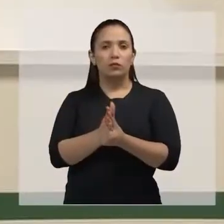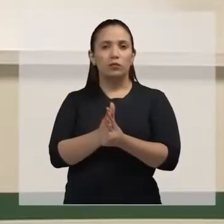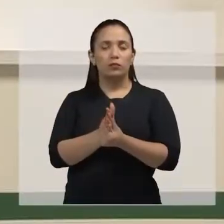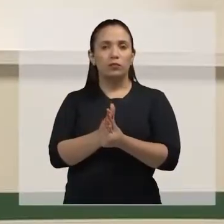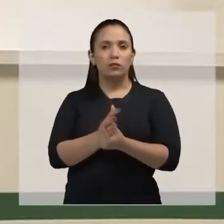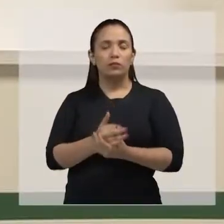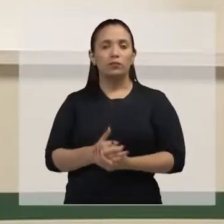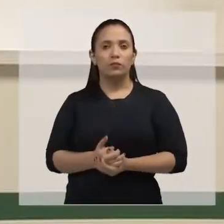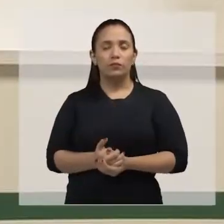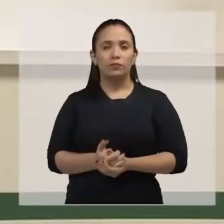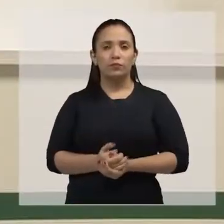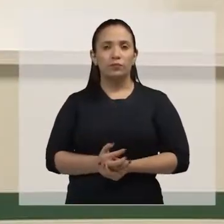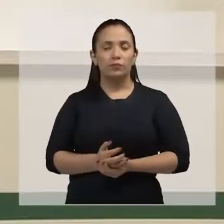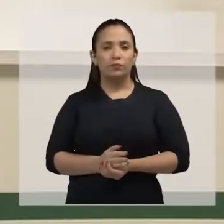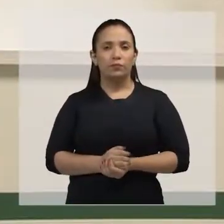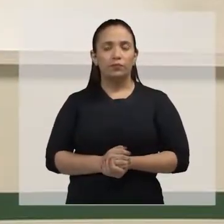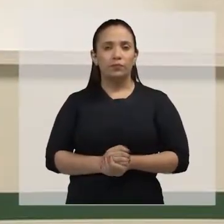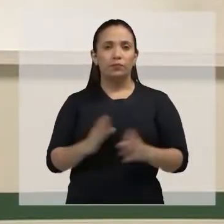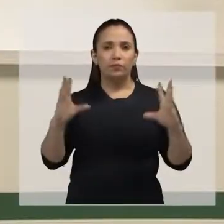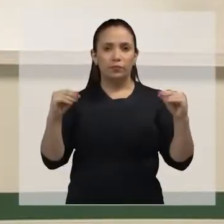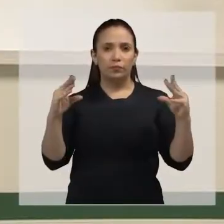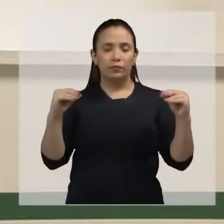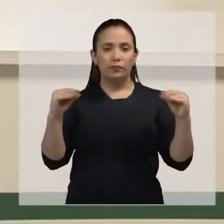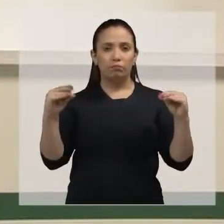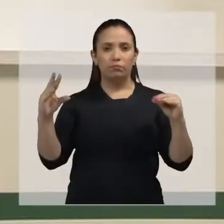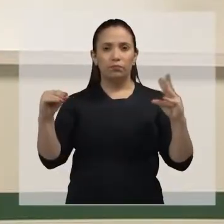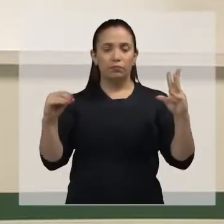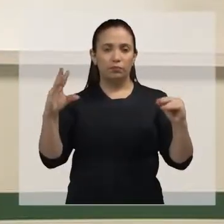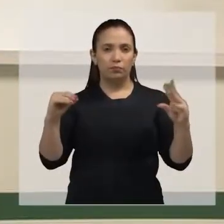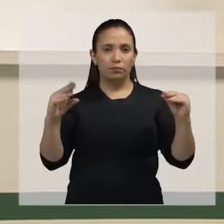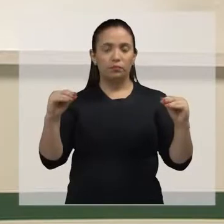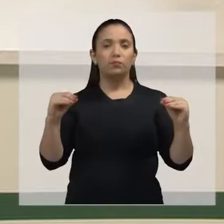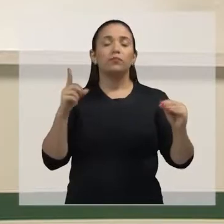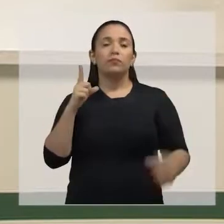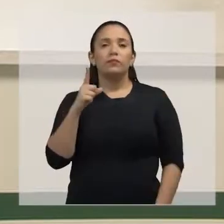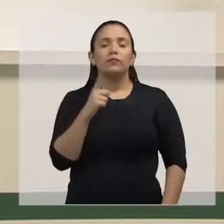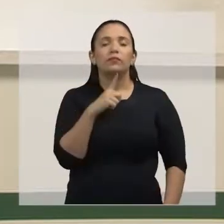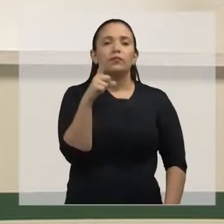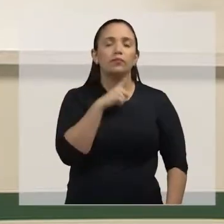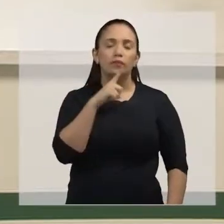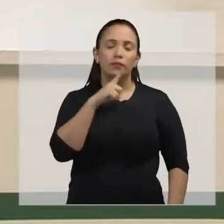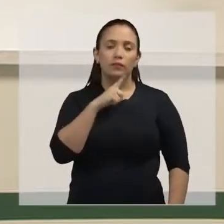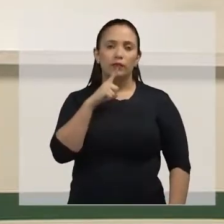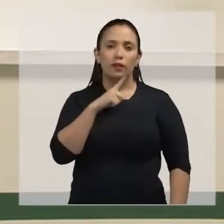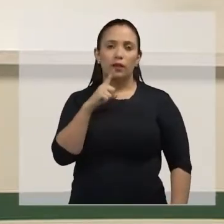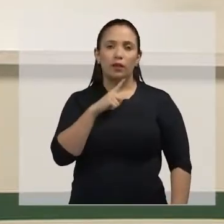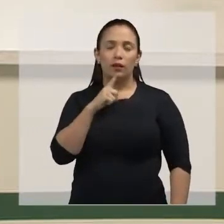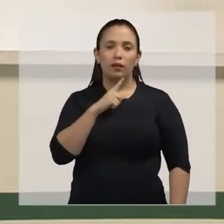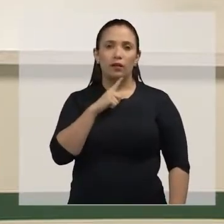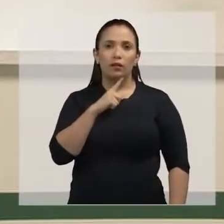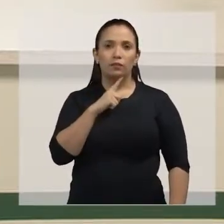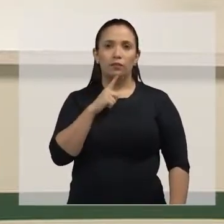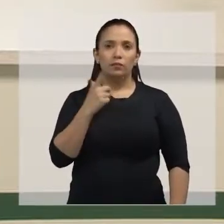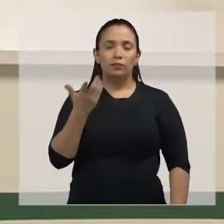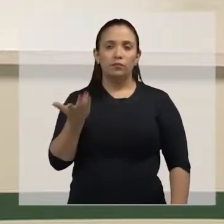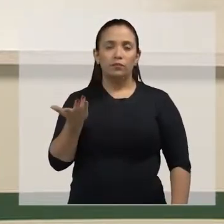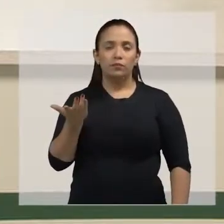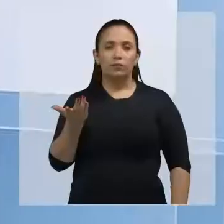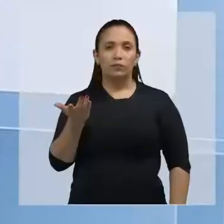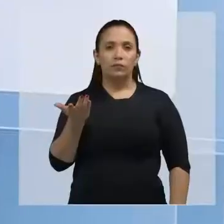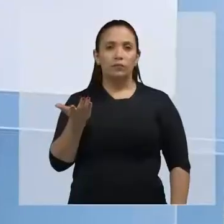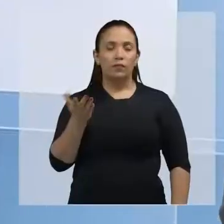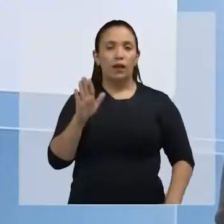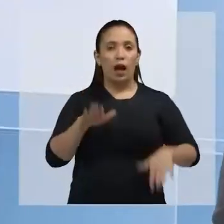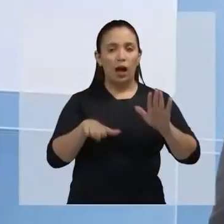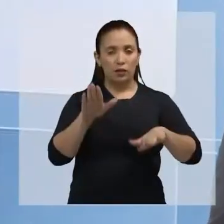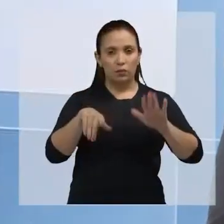Deixa eu falar. O Partido dos Trabalhadores, o Lula... Vamos fazer uma analogia sobre isso, antes de chegar na eleição, faz uma analogia nós dois sobre isso aqui. Porque às vezes a pessoa